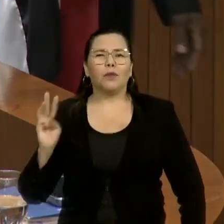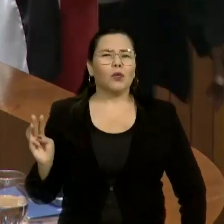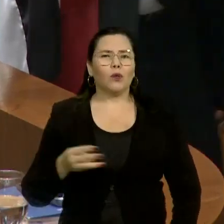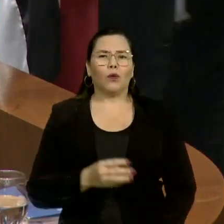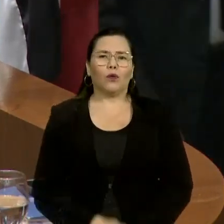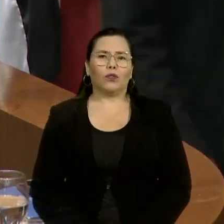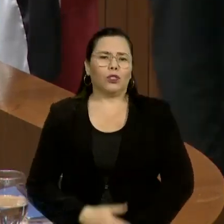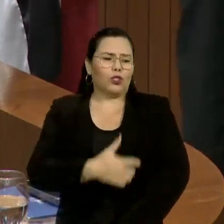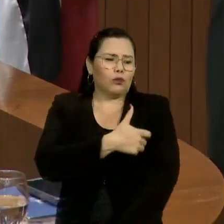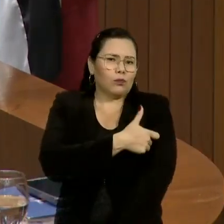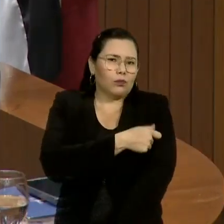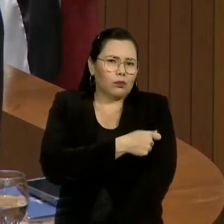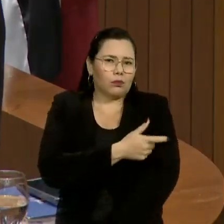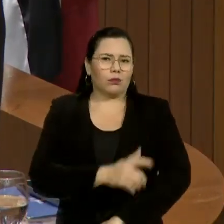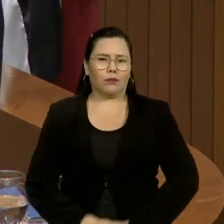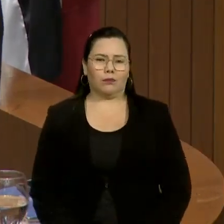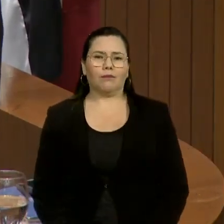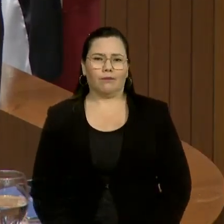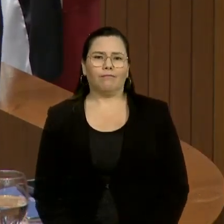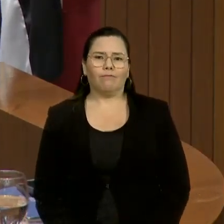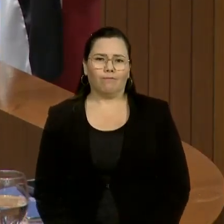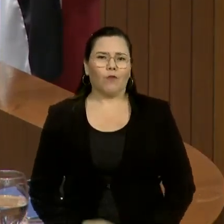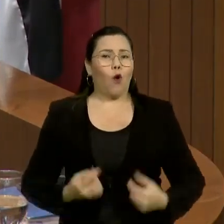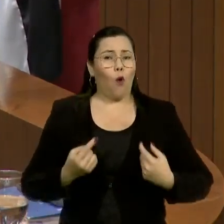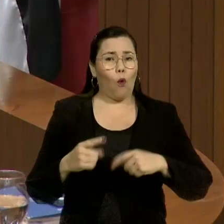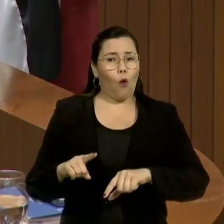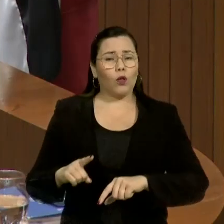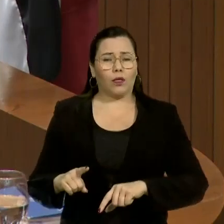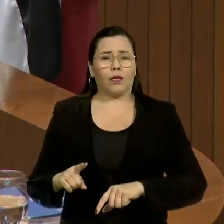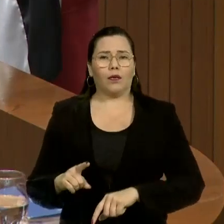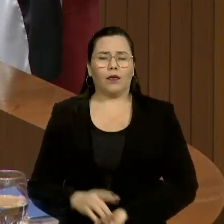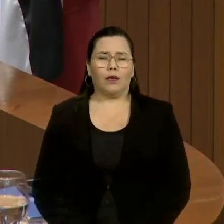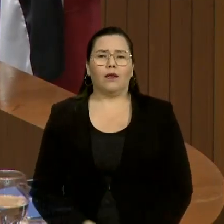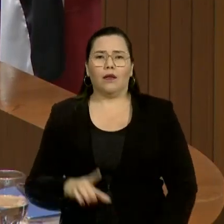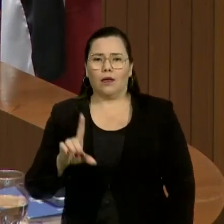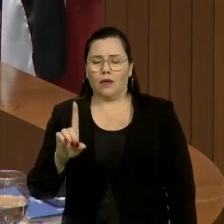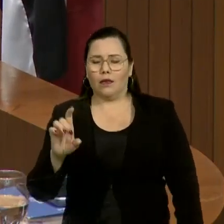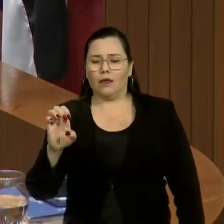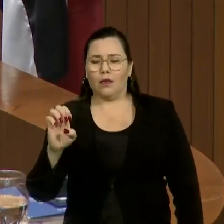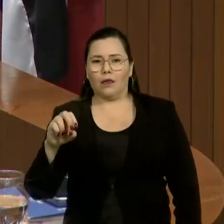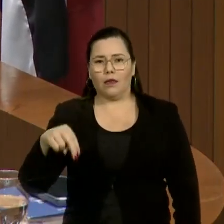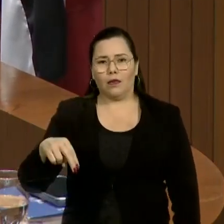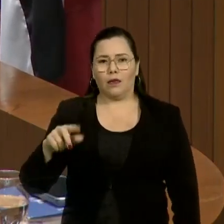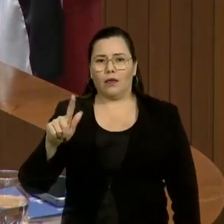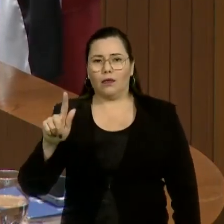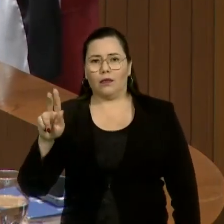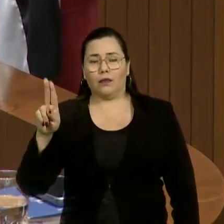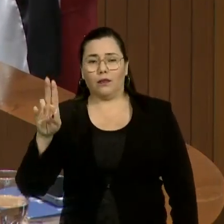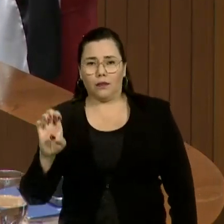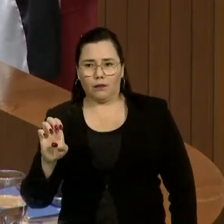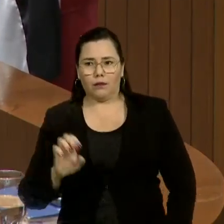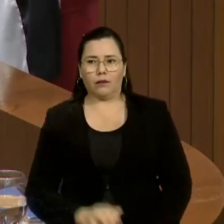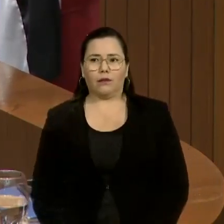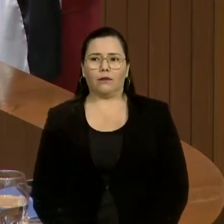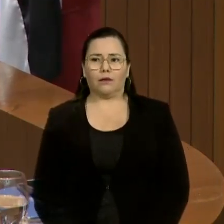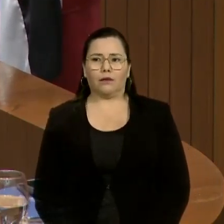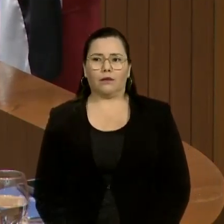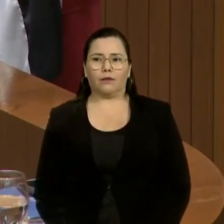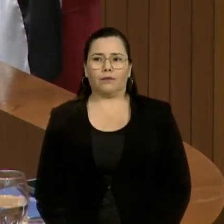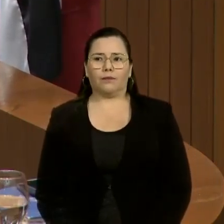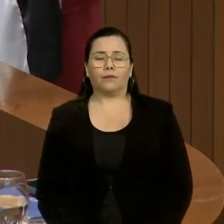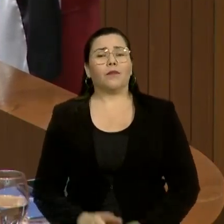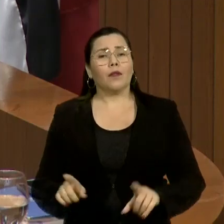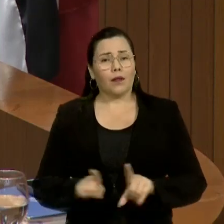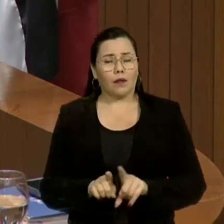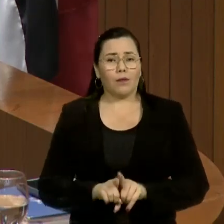mil pessoas no Brasil. E para finalizar, meu presidente, obrigado pela oportunidade de falar, eu não poderia deixar de relatar